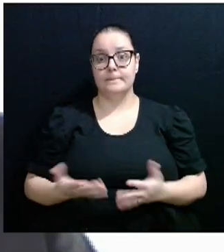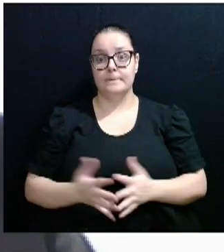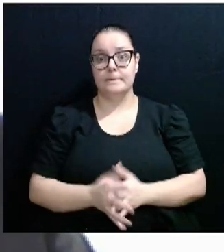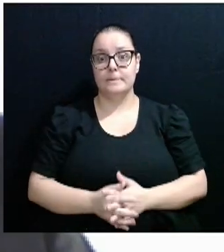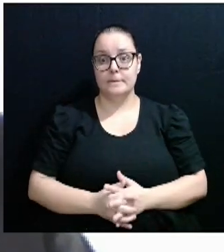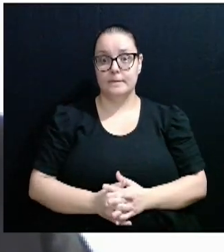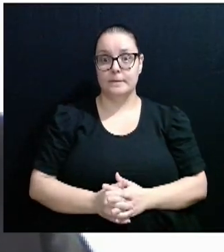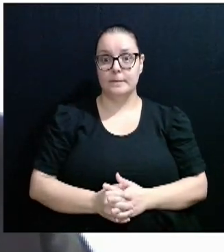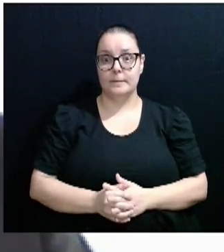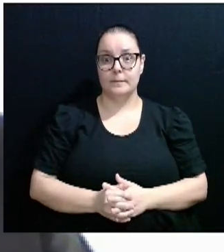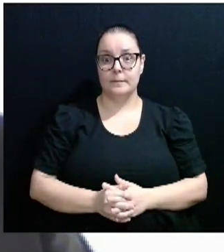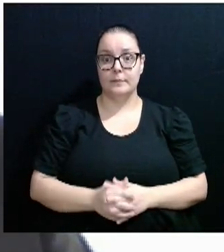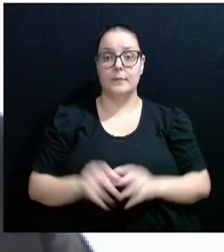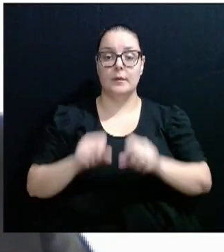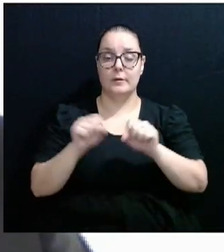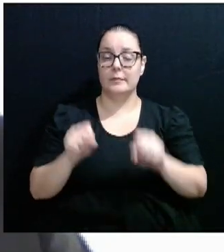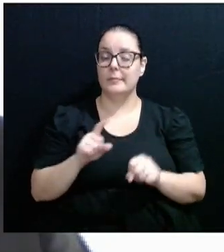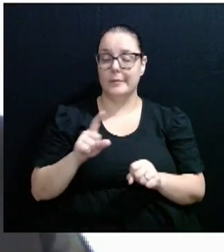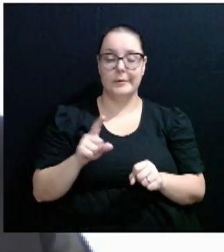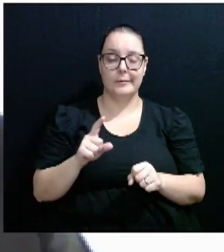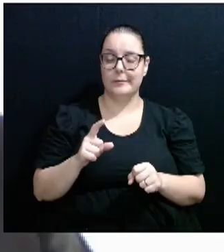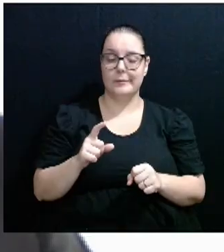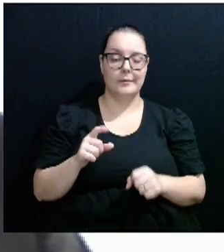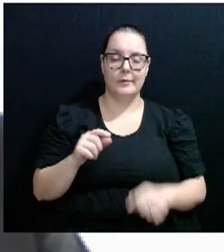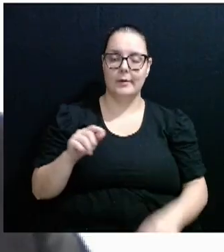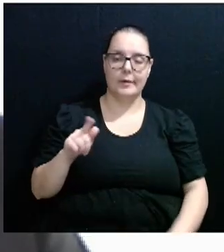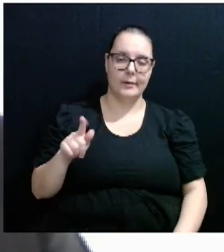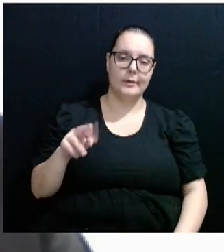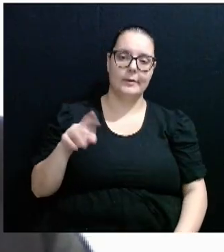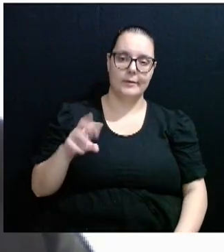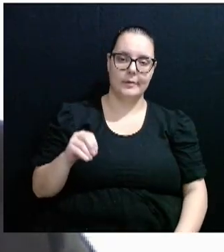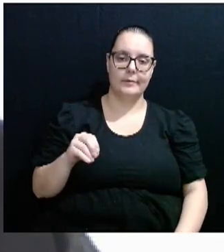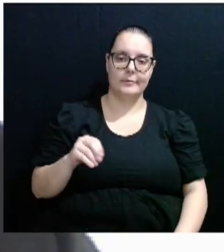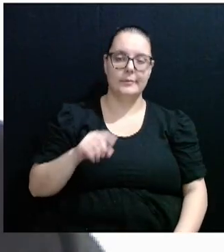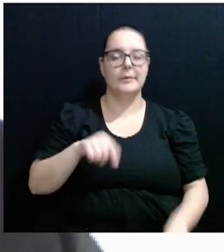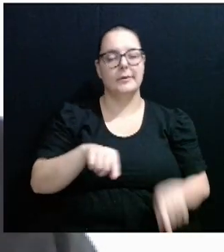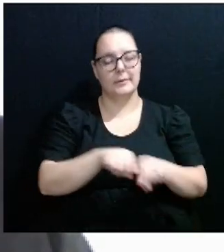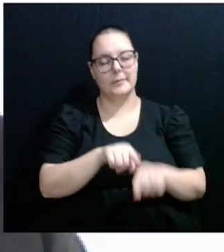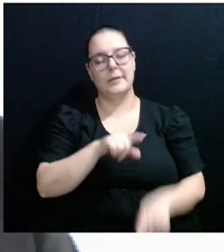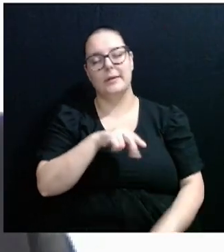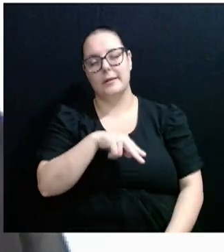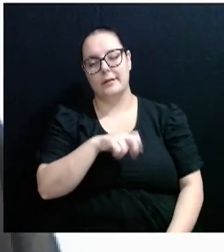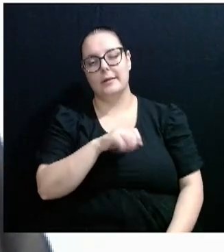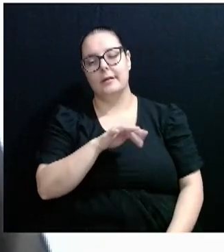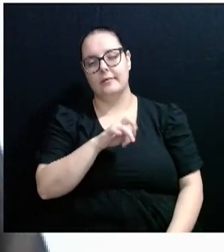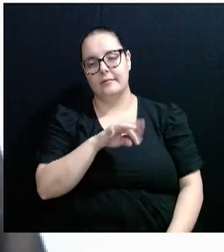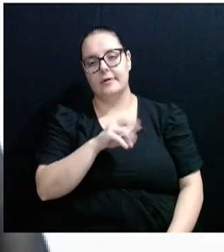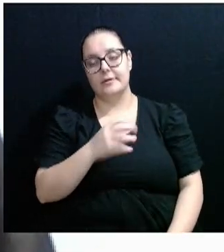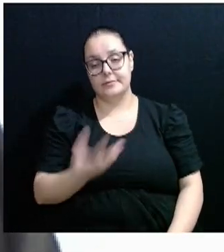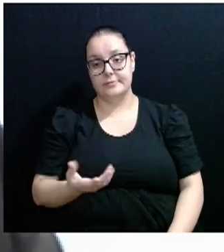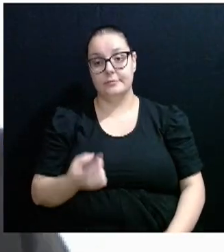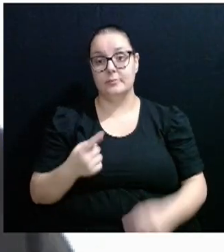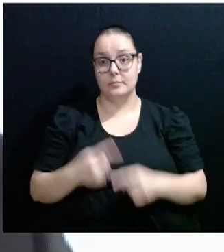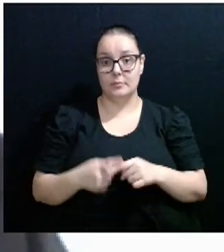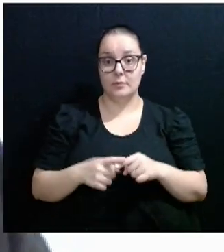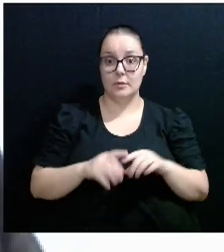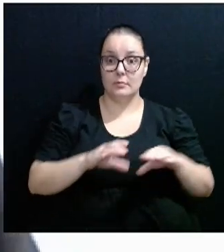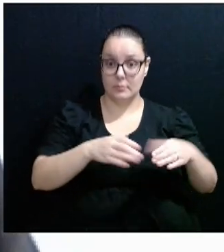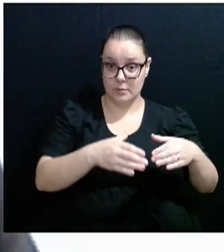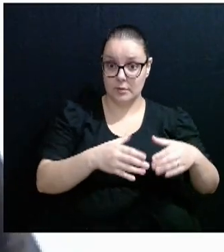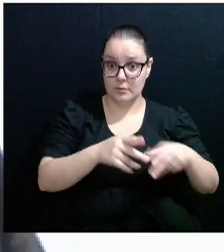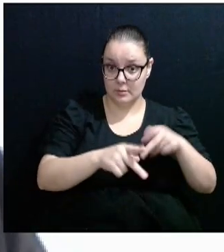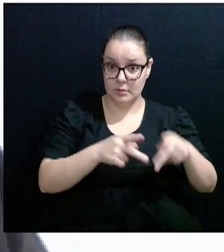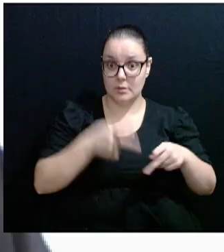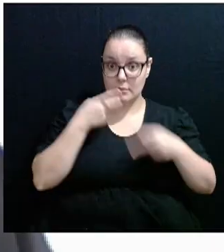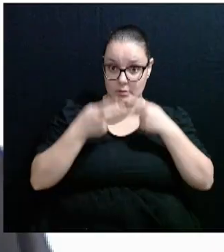ele é ingrato e, por vezes, ele é nefasto. Porque essa camada da população que a gente está abordando aqui hoje, que